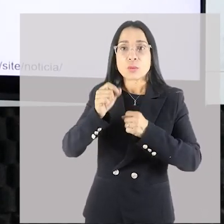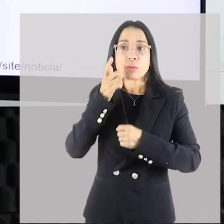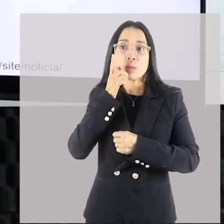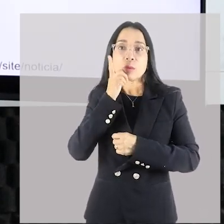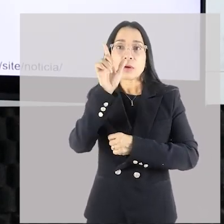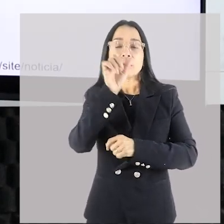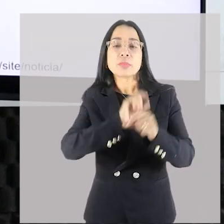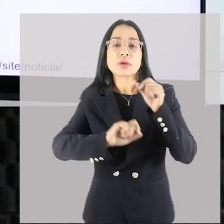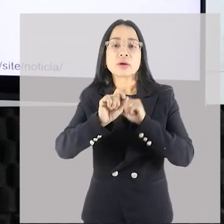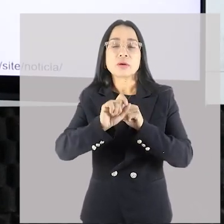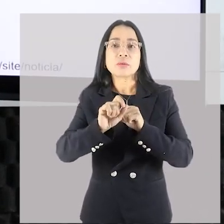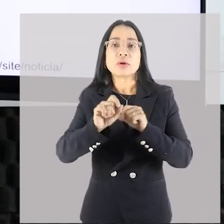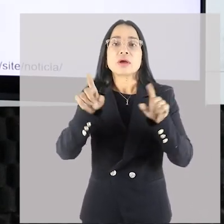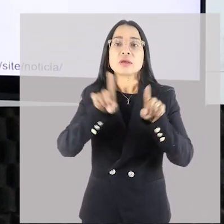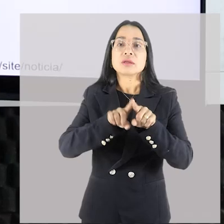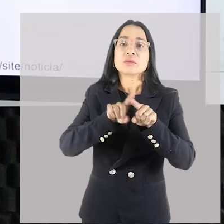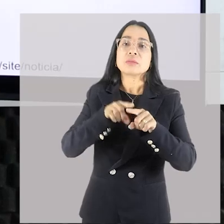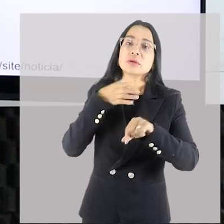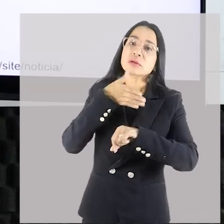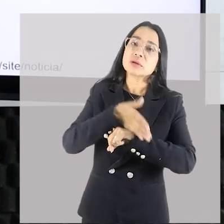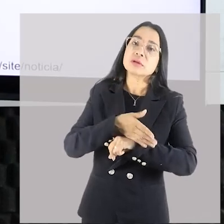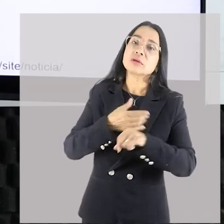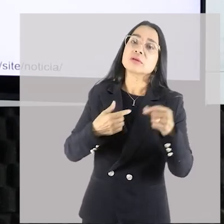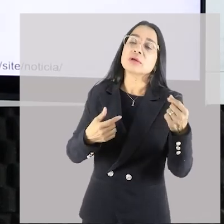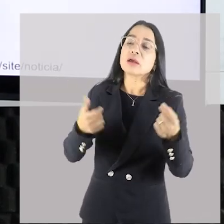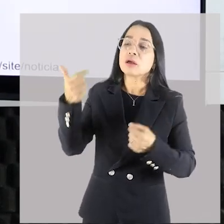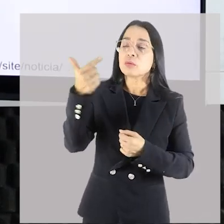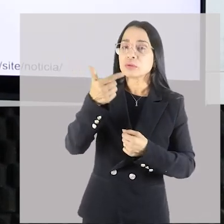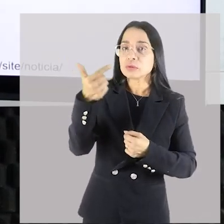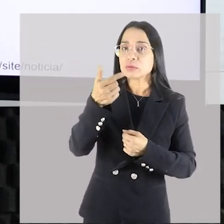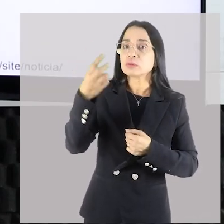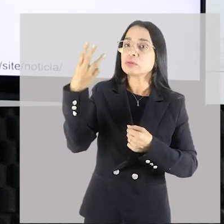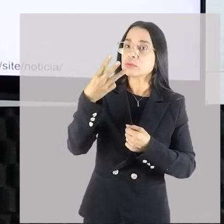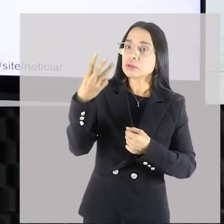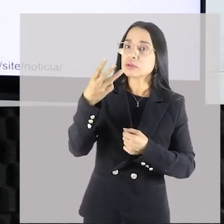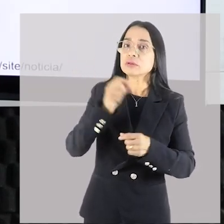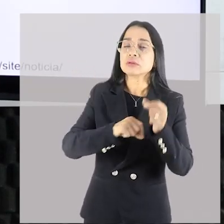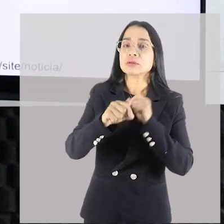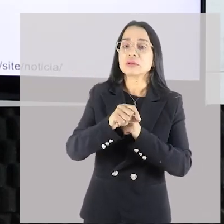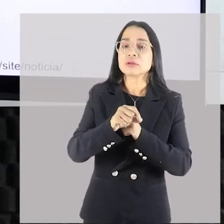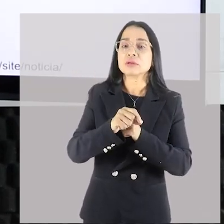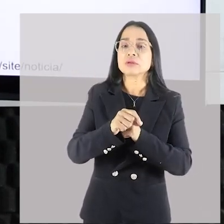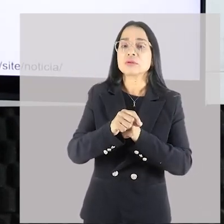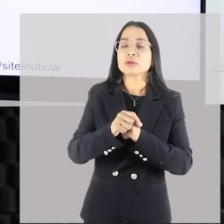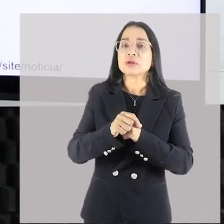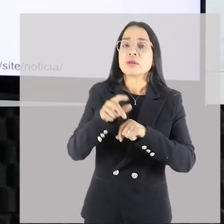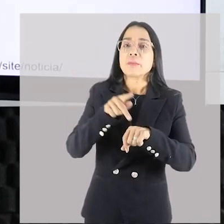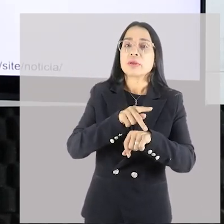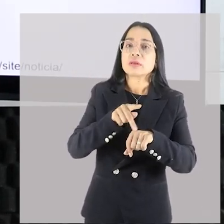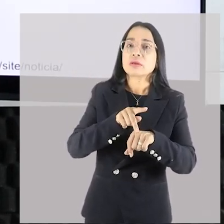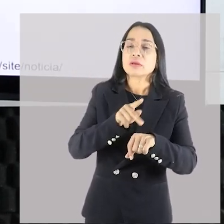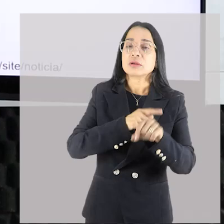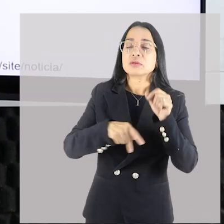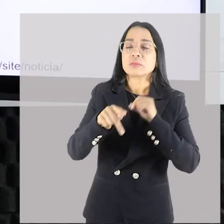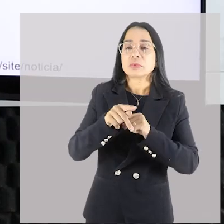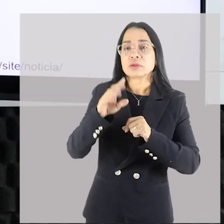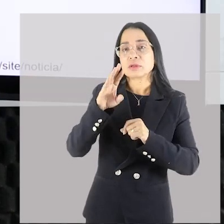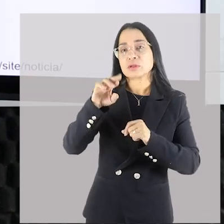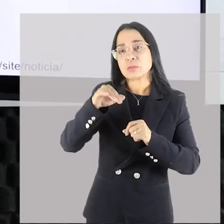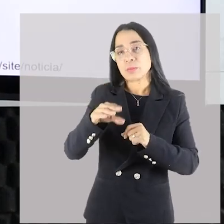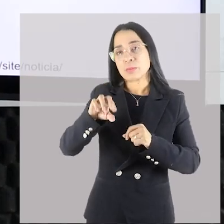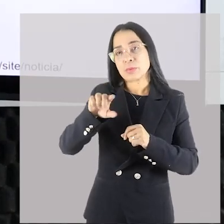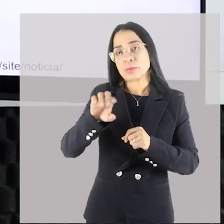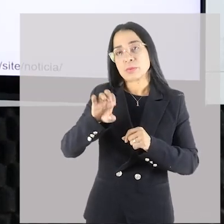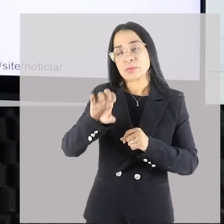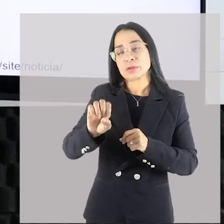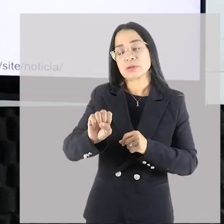o segundo vencedor e o terceiro vencedor, levando medalha de prata e a medalha de bronze.